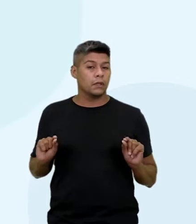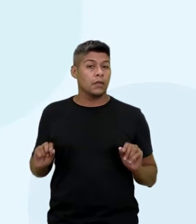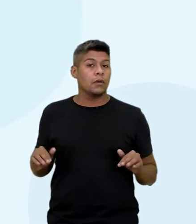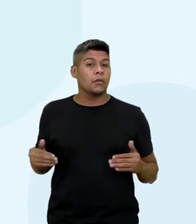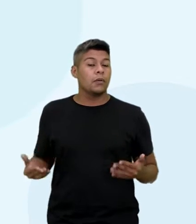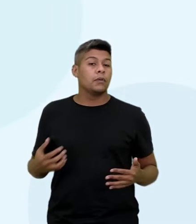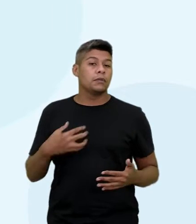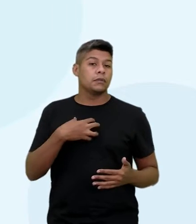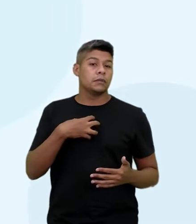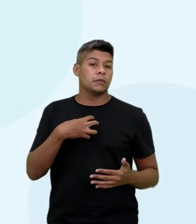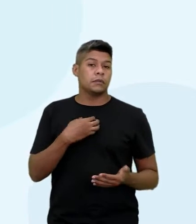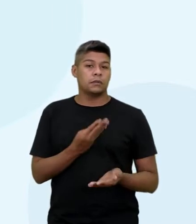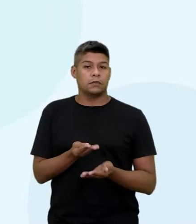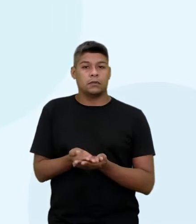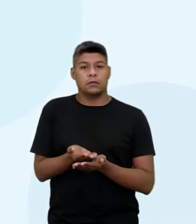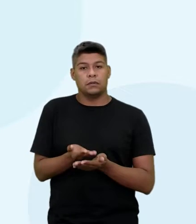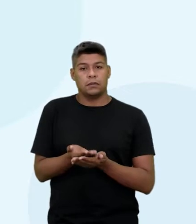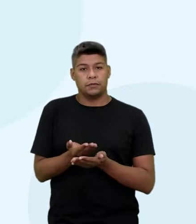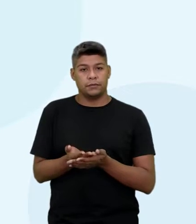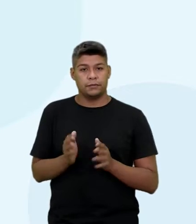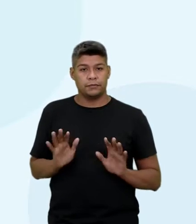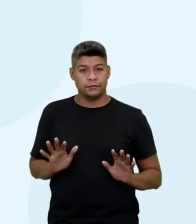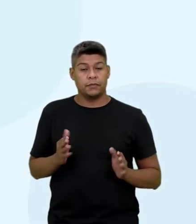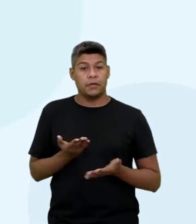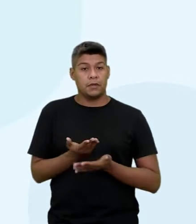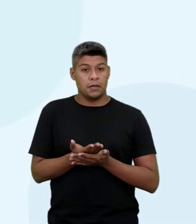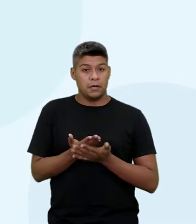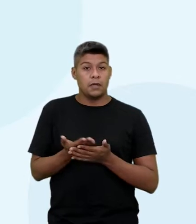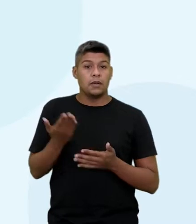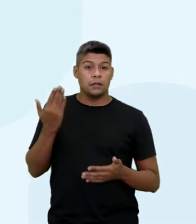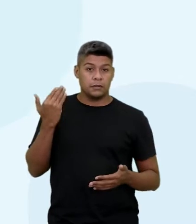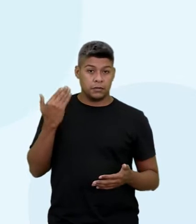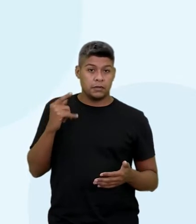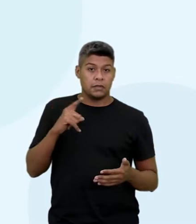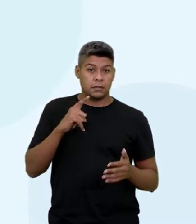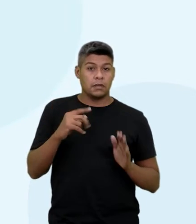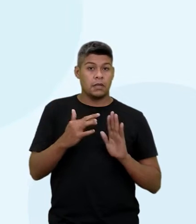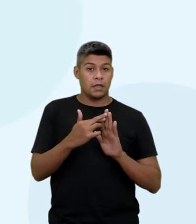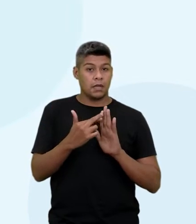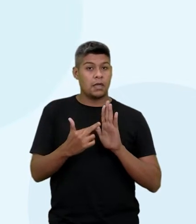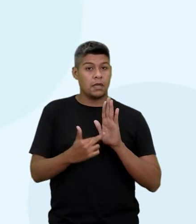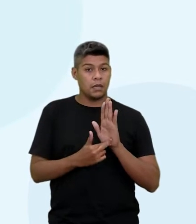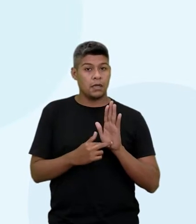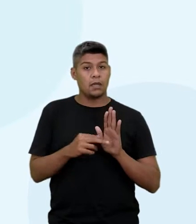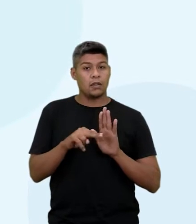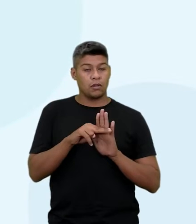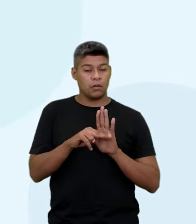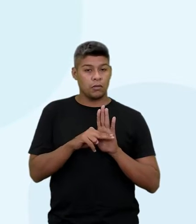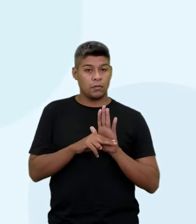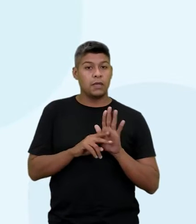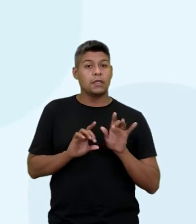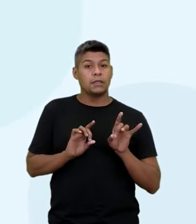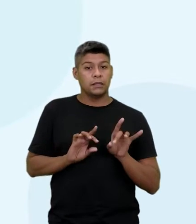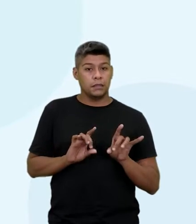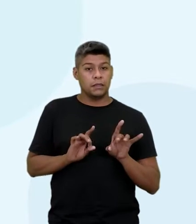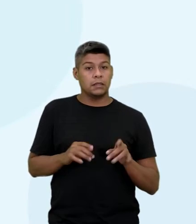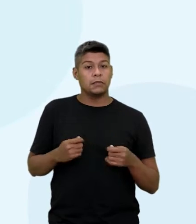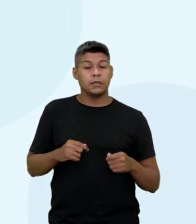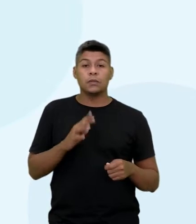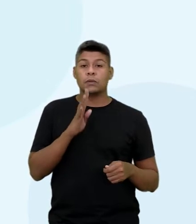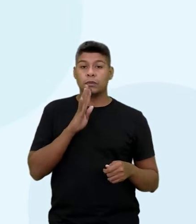é o sentido da aula. Então, na aula passada, aprendemos um pouco sobre as diretrizes e normas técnicas que devemos conhecer